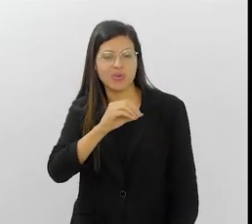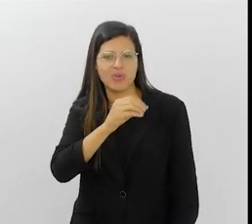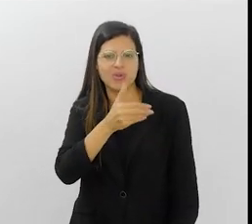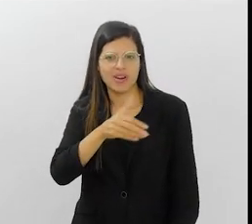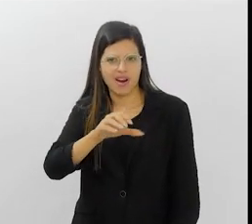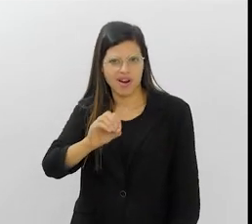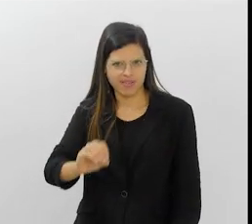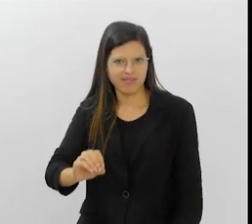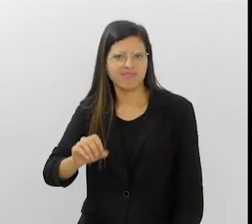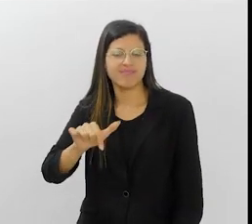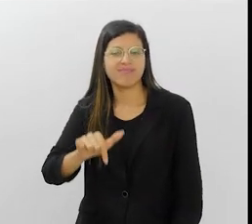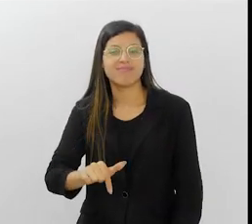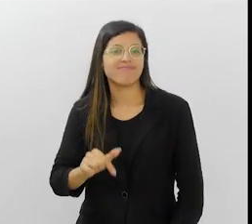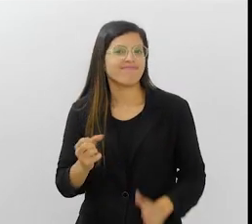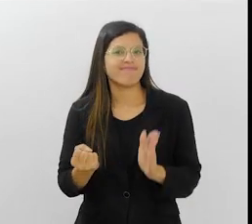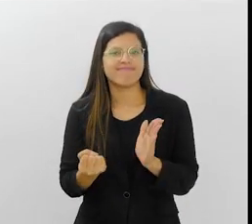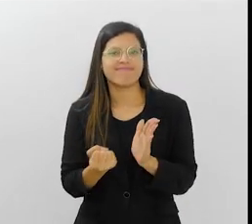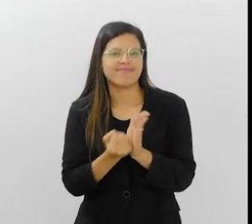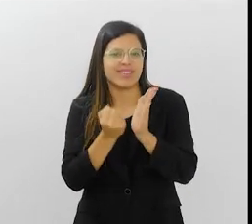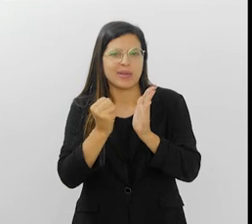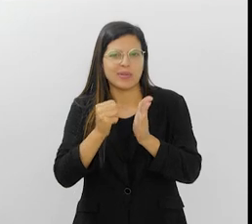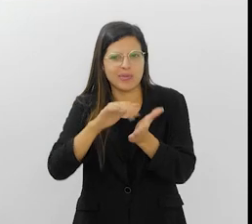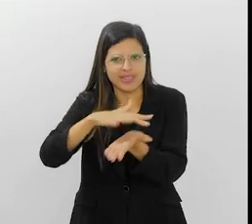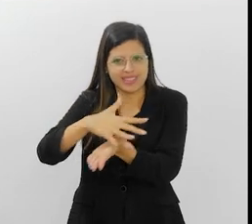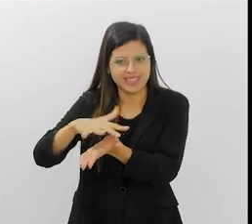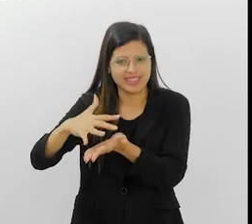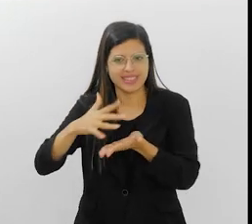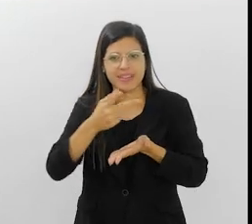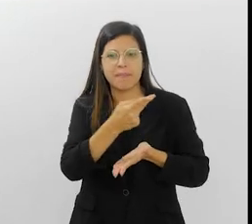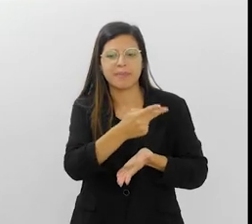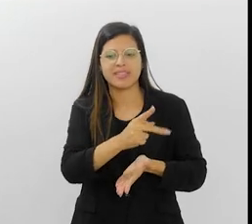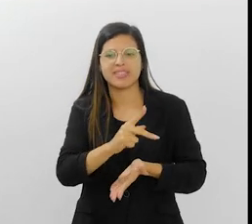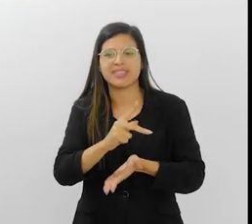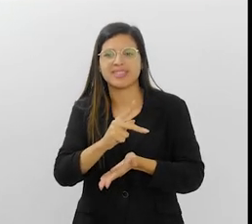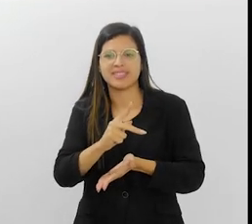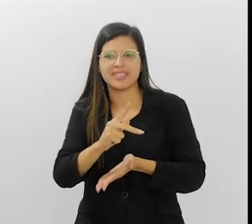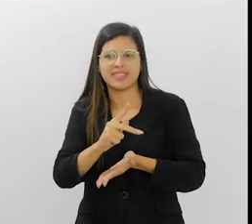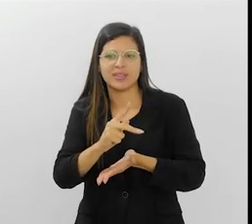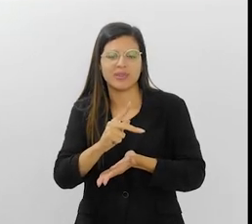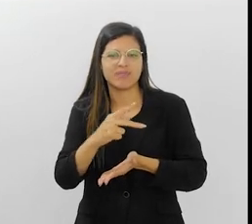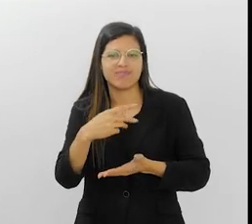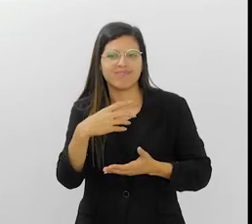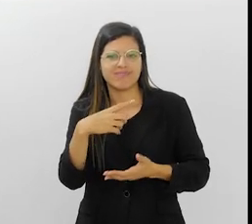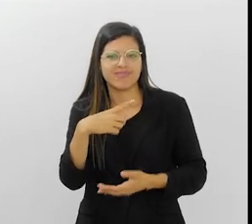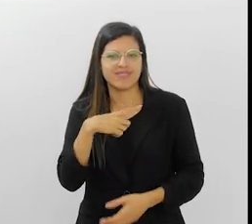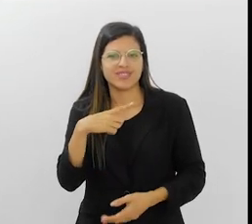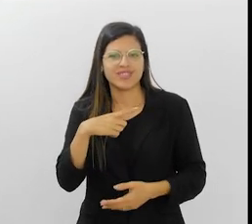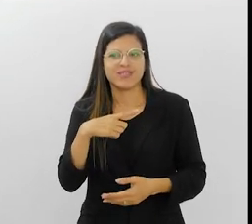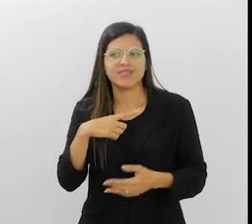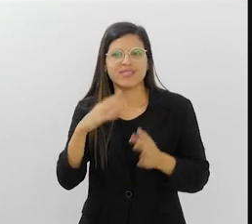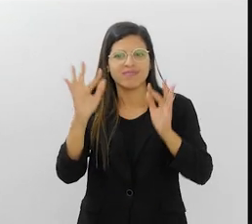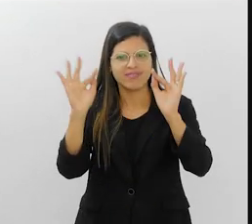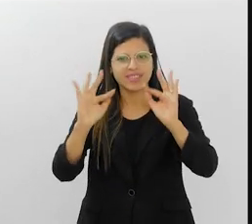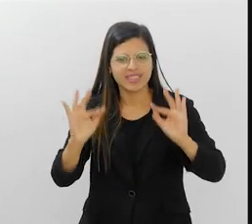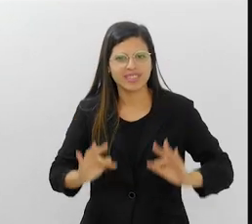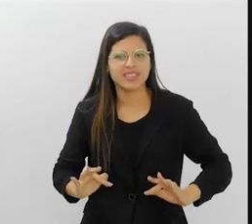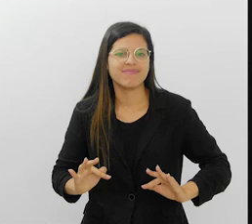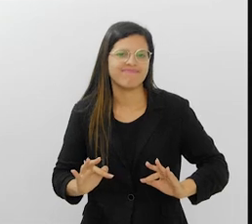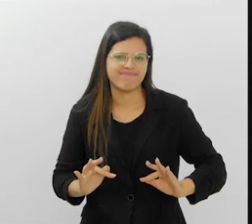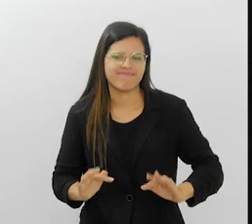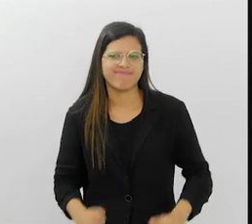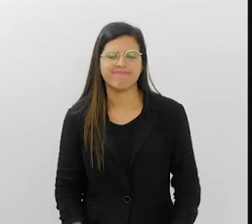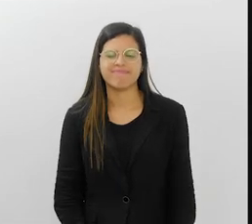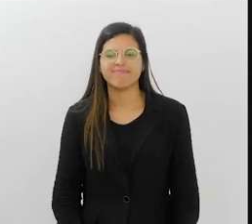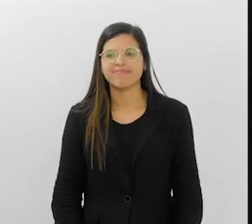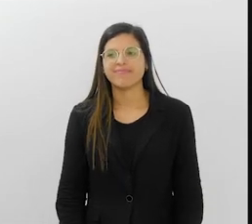fica marcado, e aí, com um pano de fundo, o seu samba, né? Tive a felicidade de ter o meu samba nesse ano.